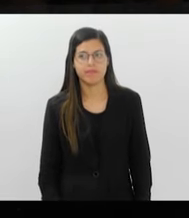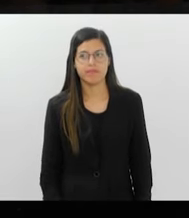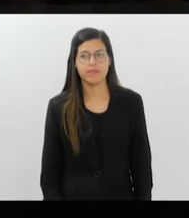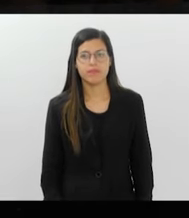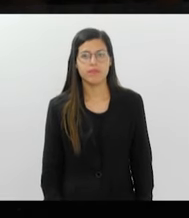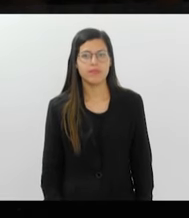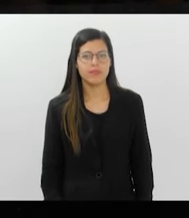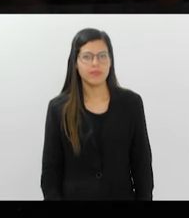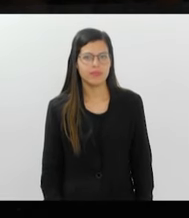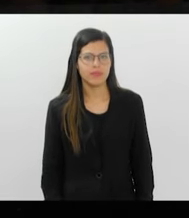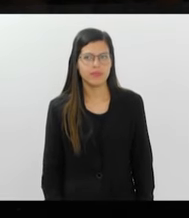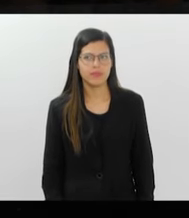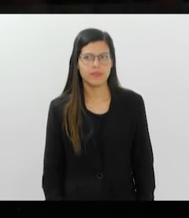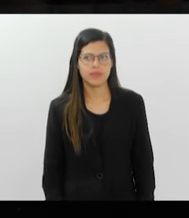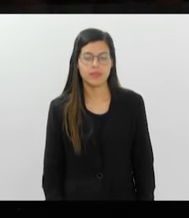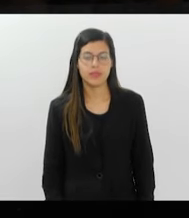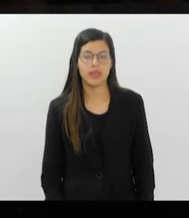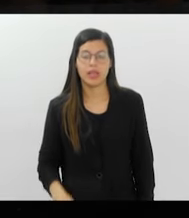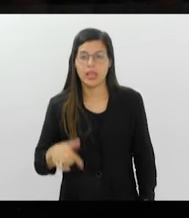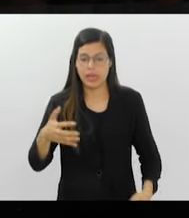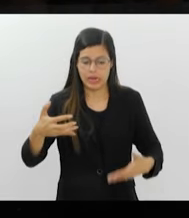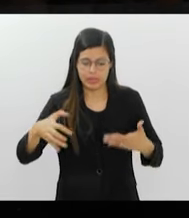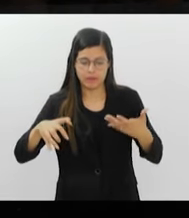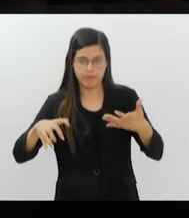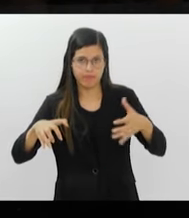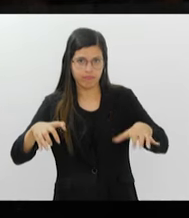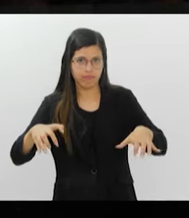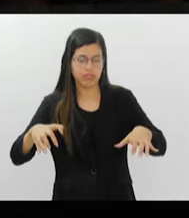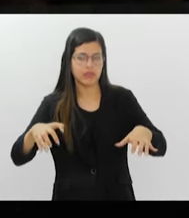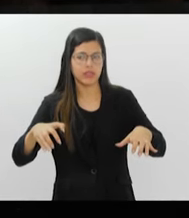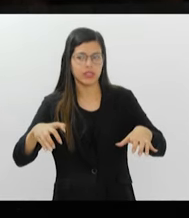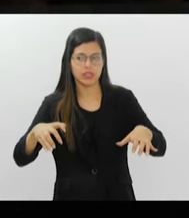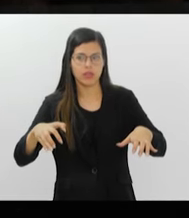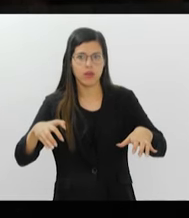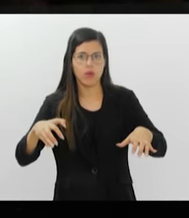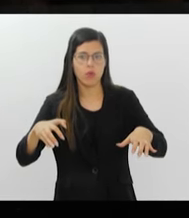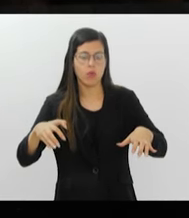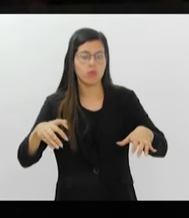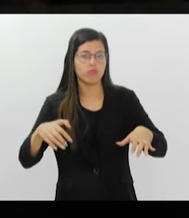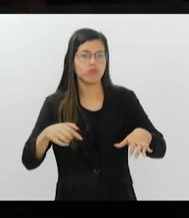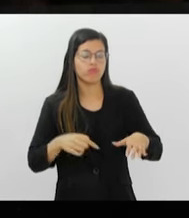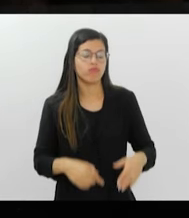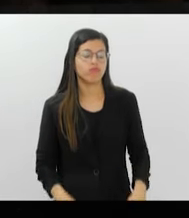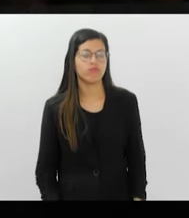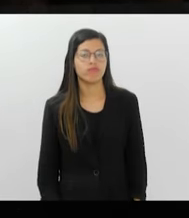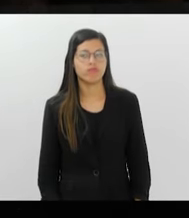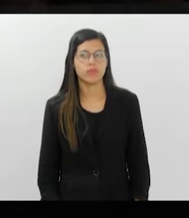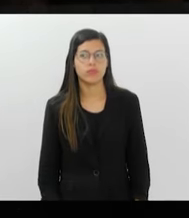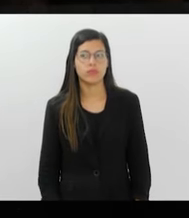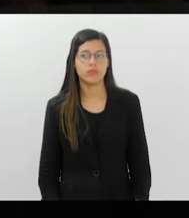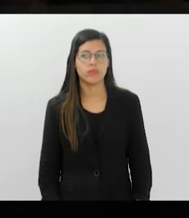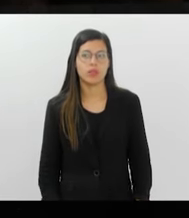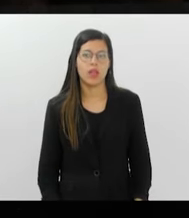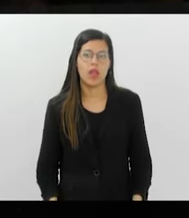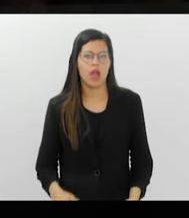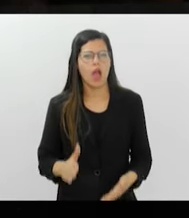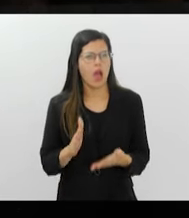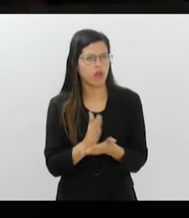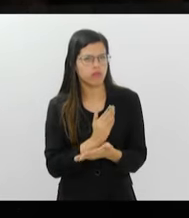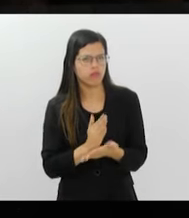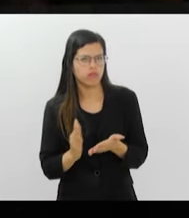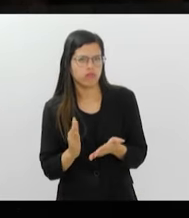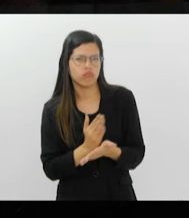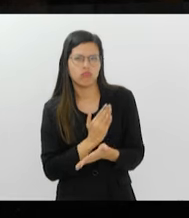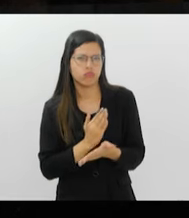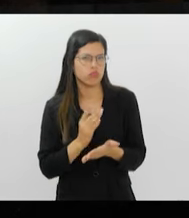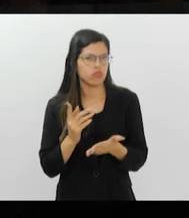E essa polarização extrema, a não ser em algumas exceções